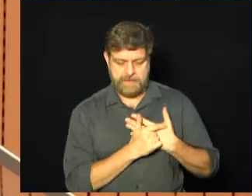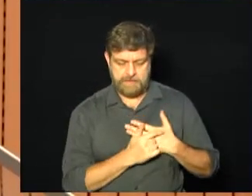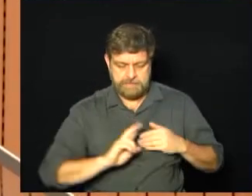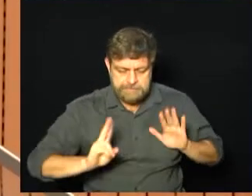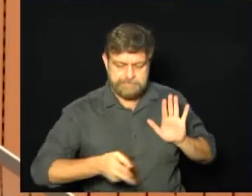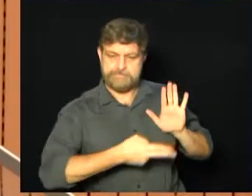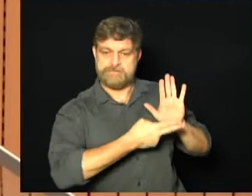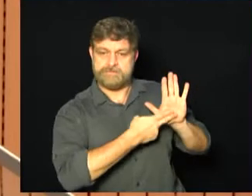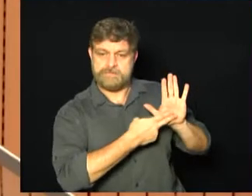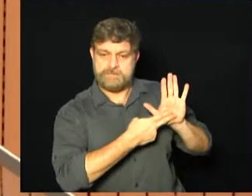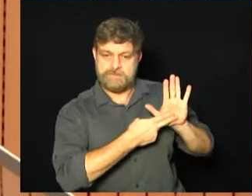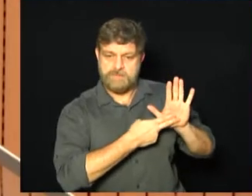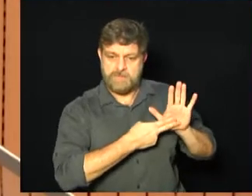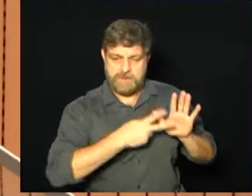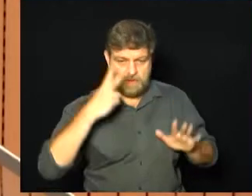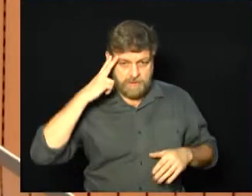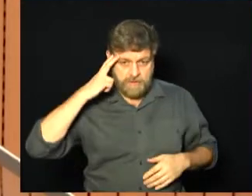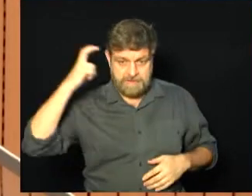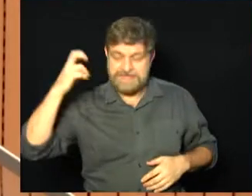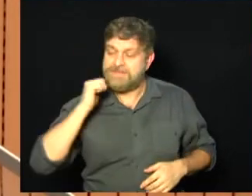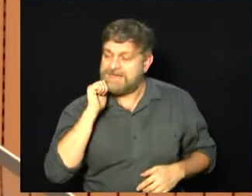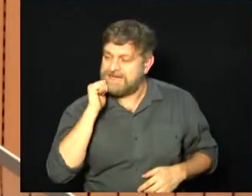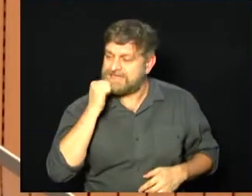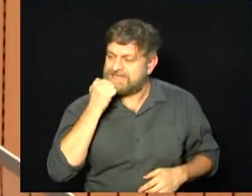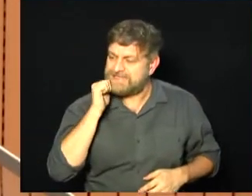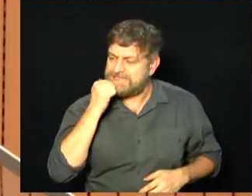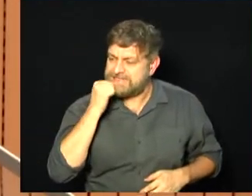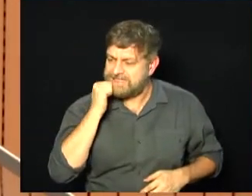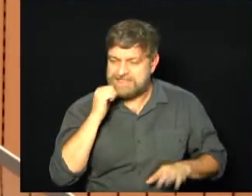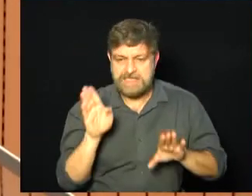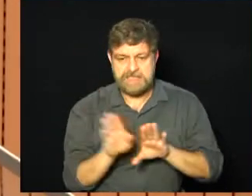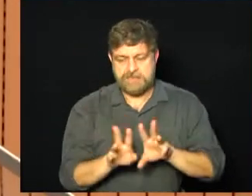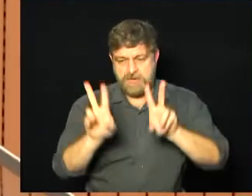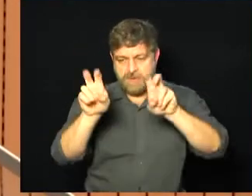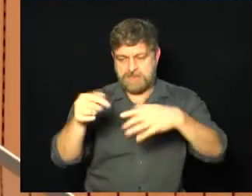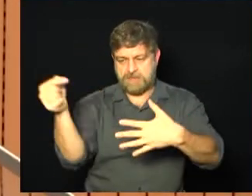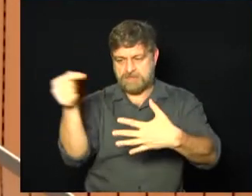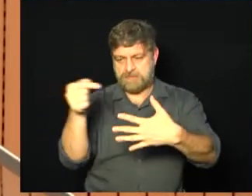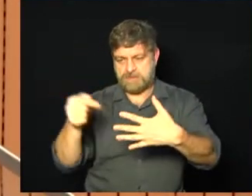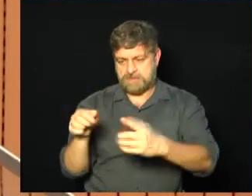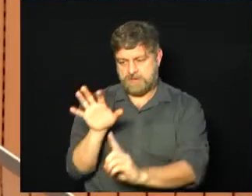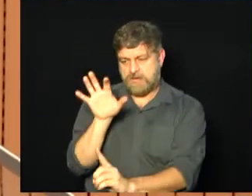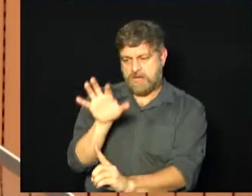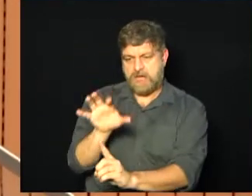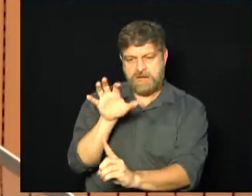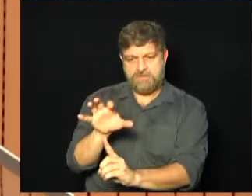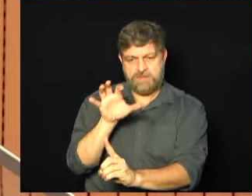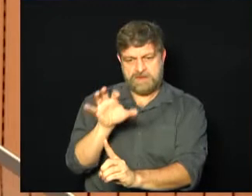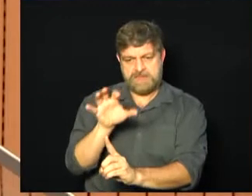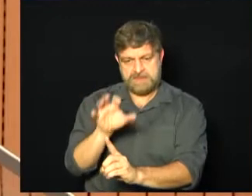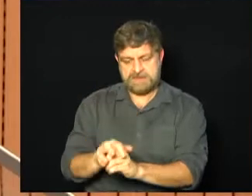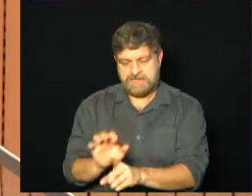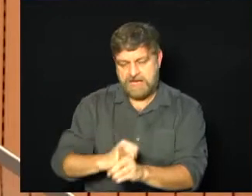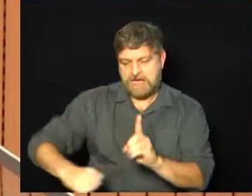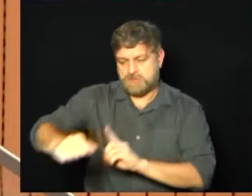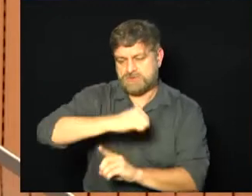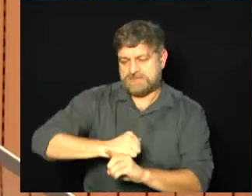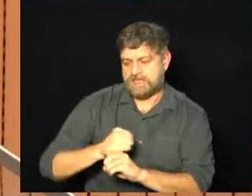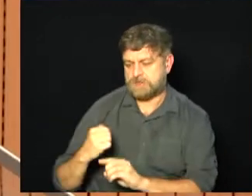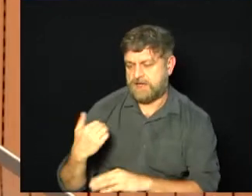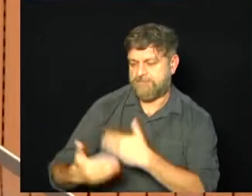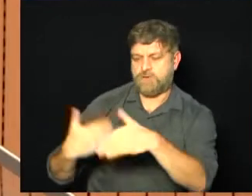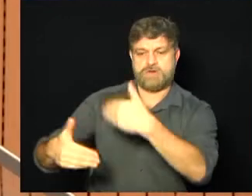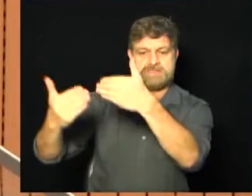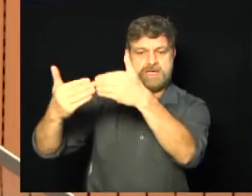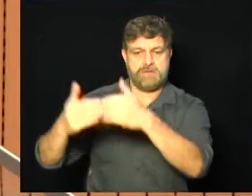comprometimento com o saber, a ciência e os temas que influenciam a evolução da sociedade.